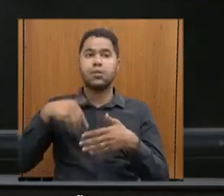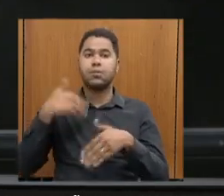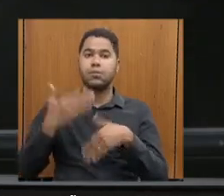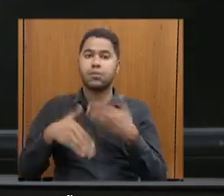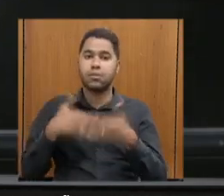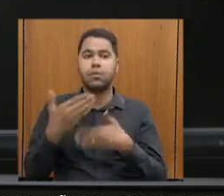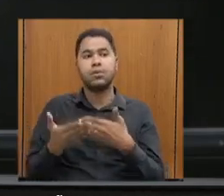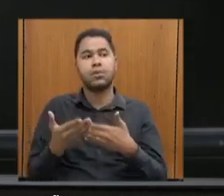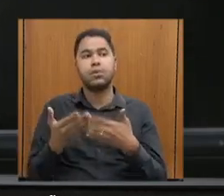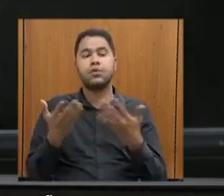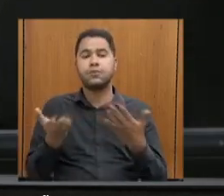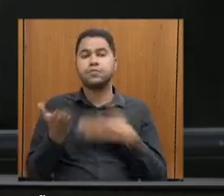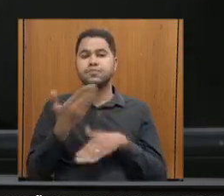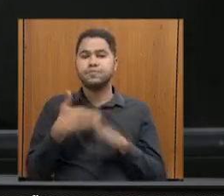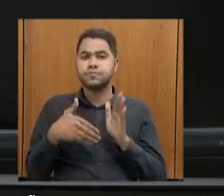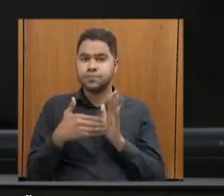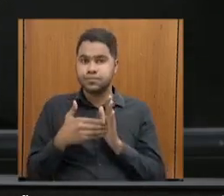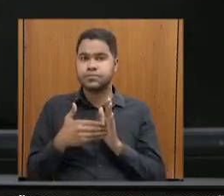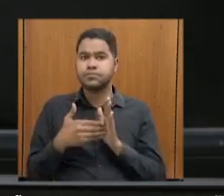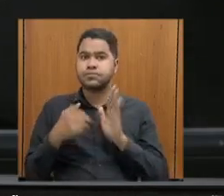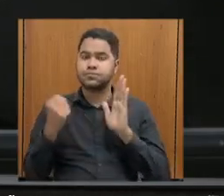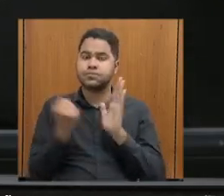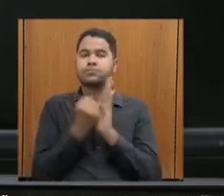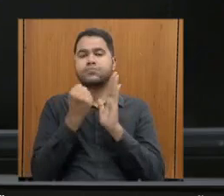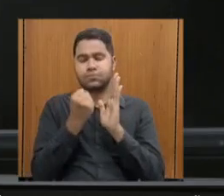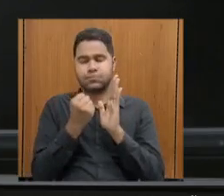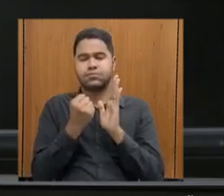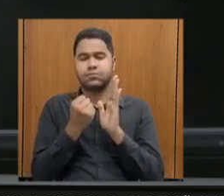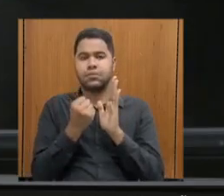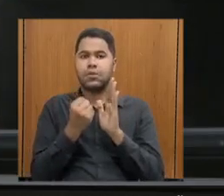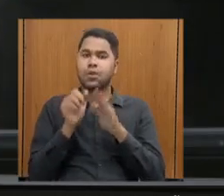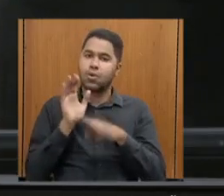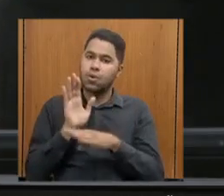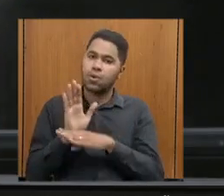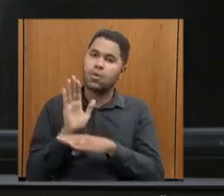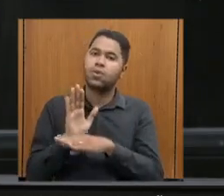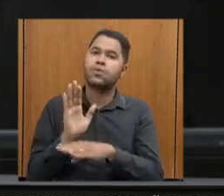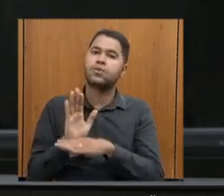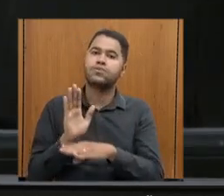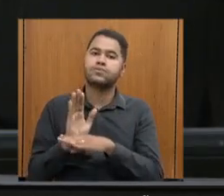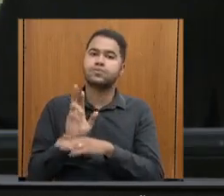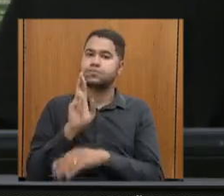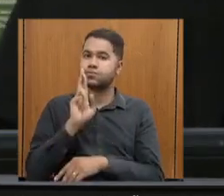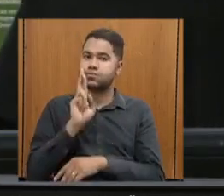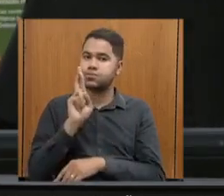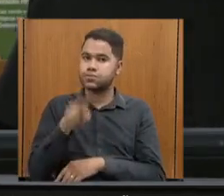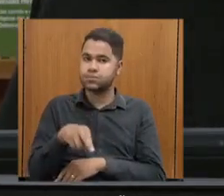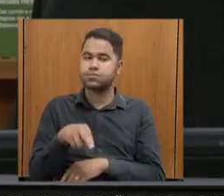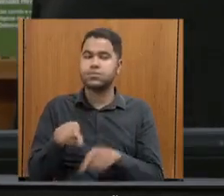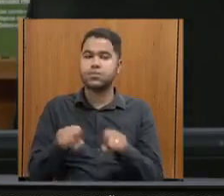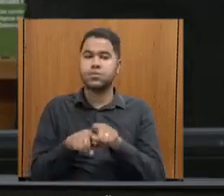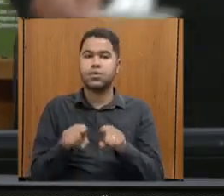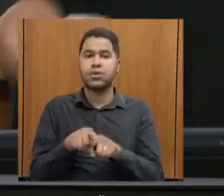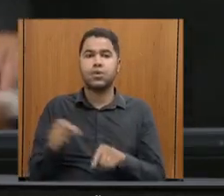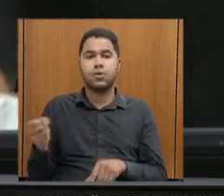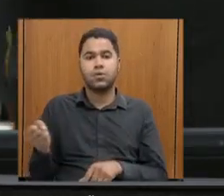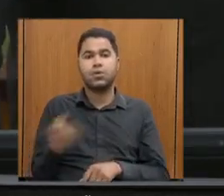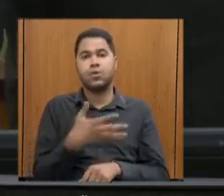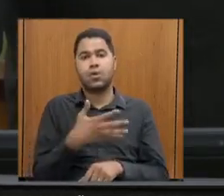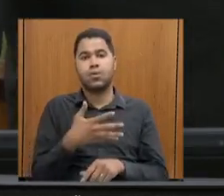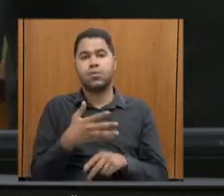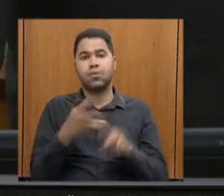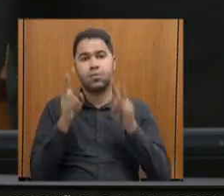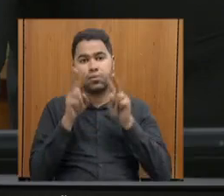desenvolvimento né acho que isso tudo tela né e corrobora os resultados e com essa nova visão